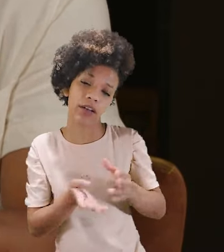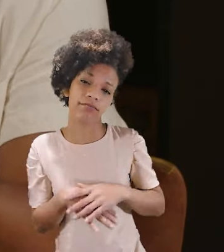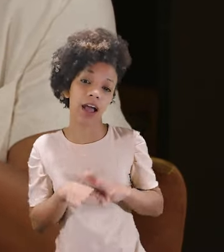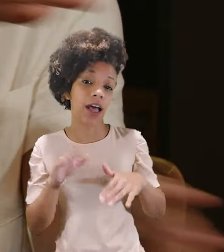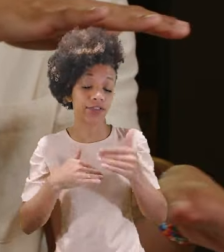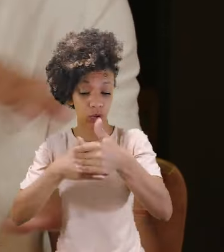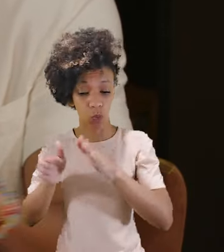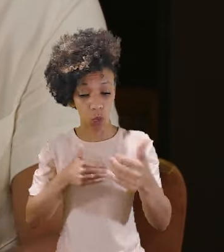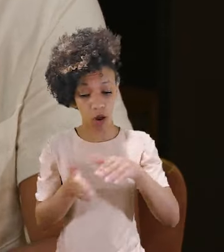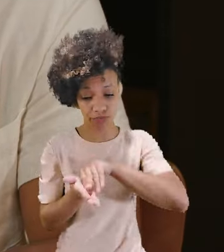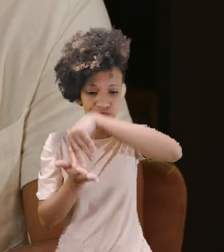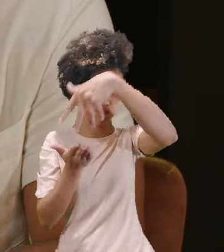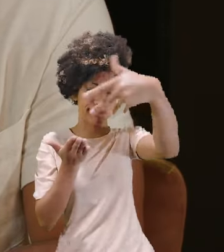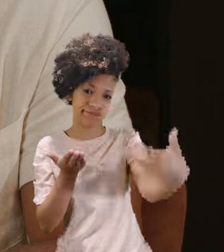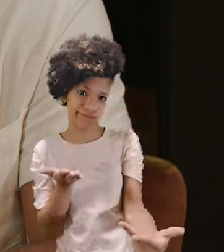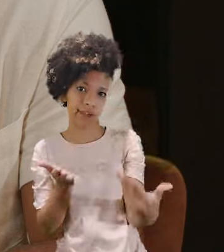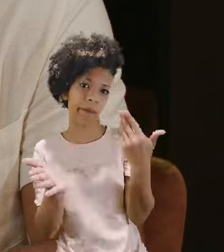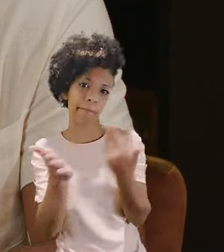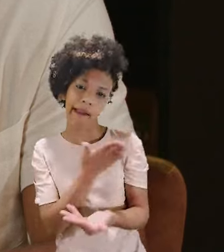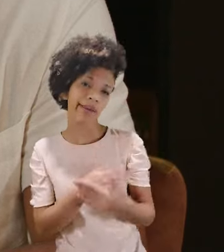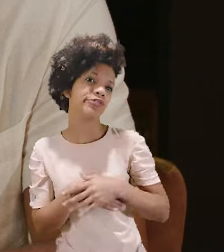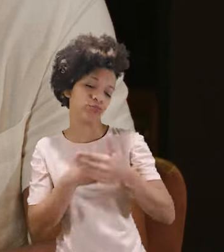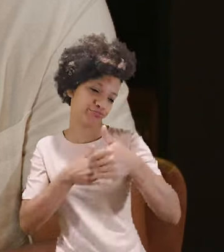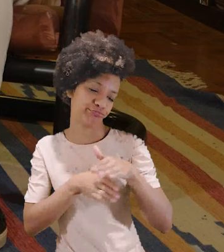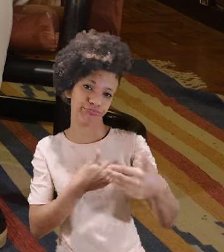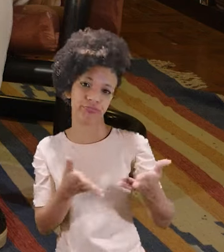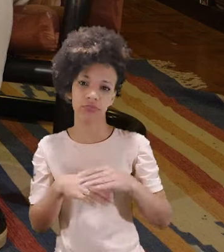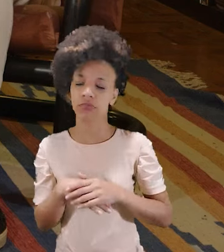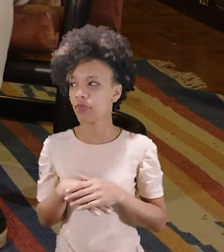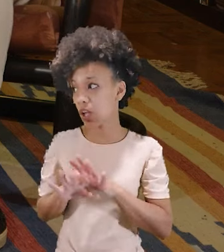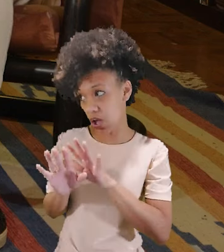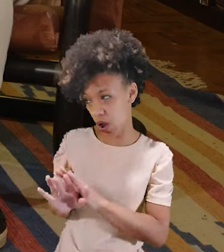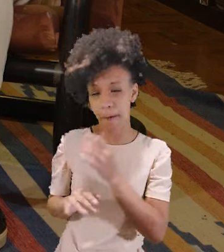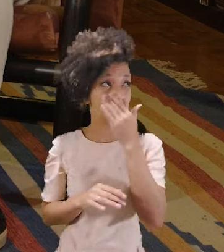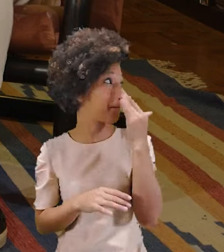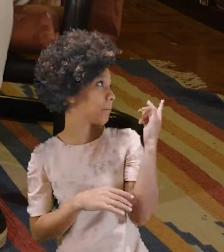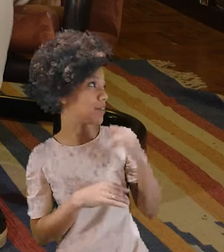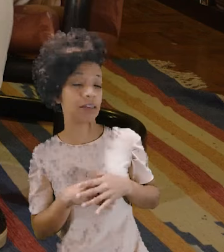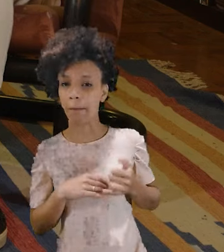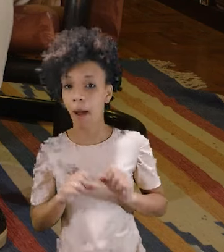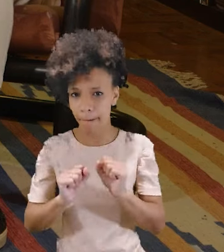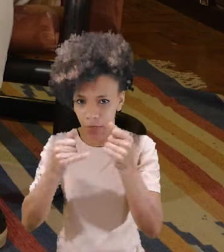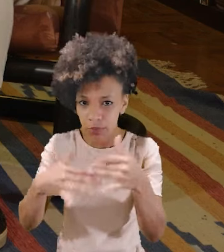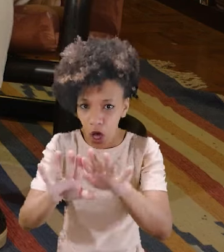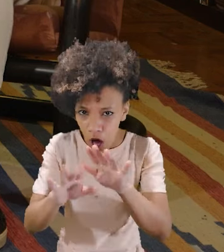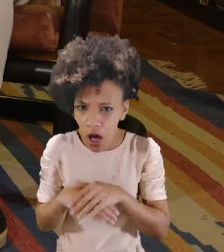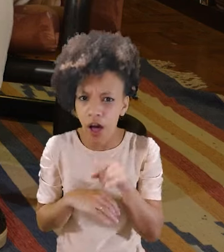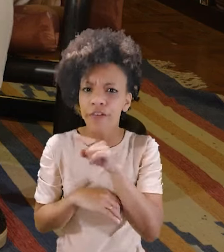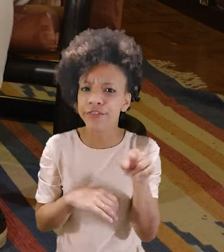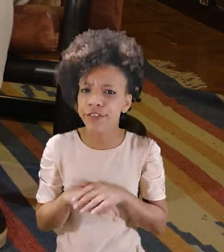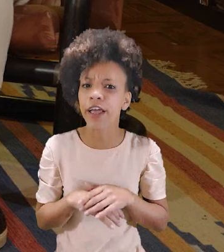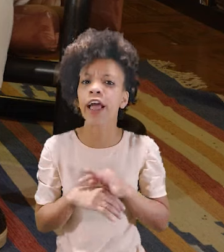das vezes carga cai no numa aí fim então esse problemas ano peguei aqui eu me caguei eu posso falar